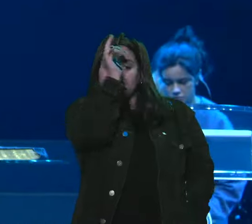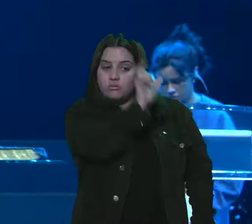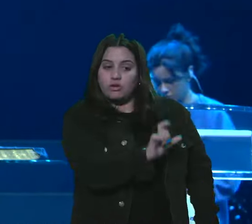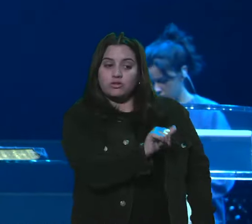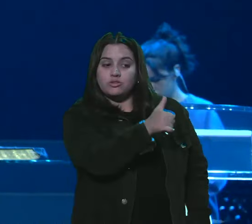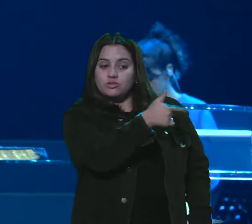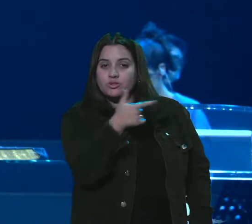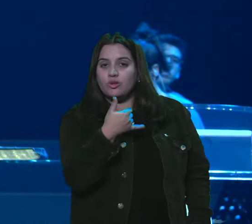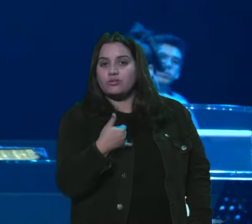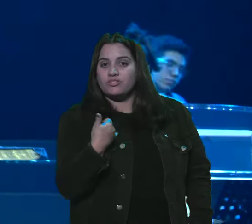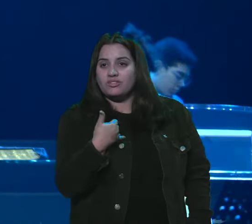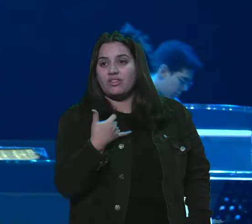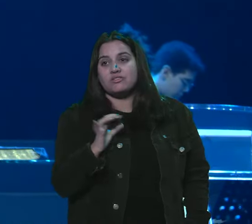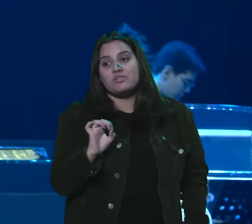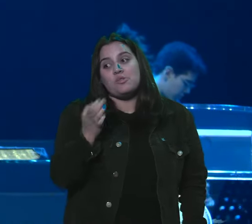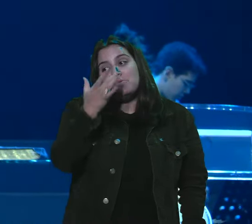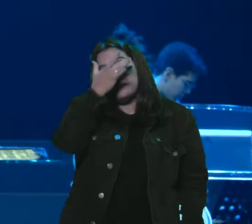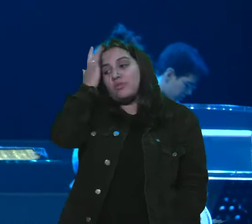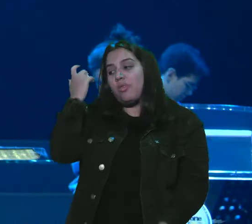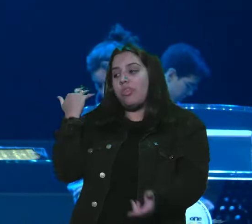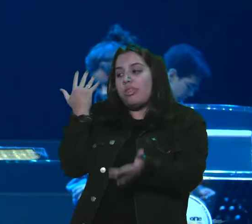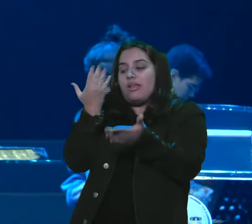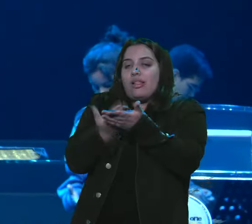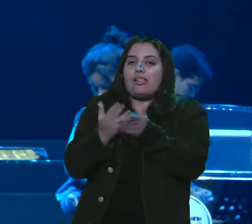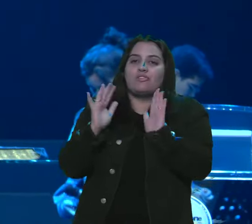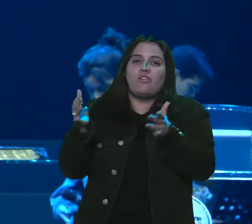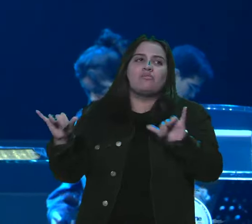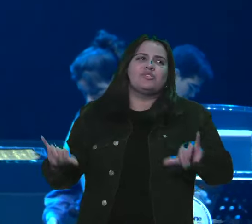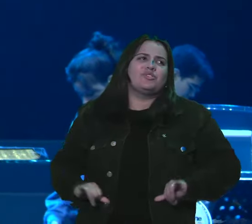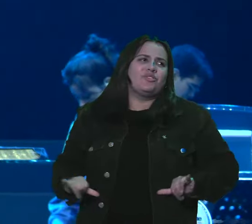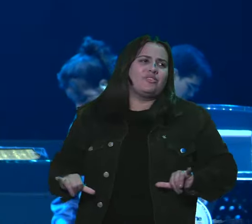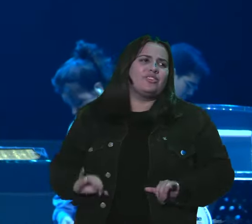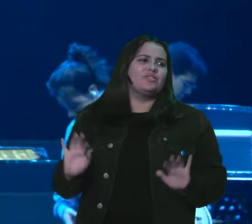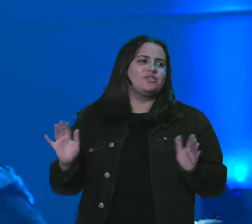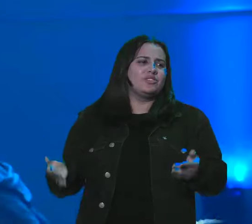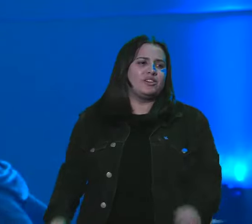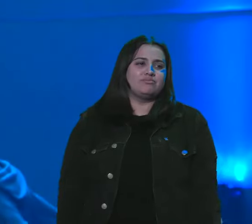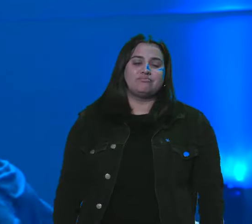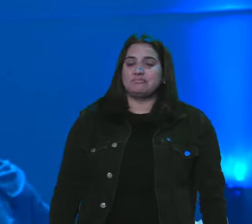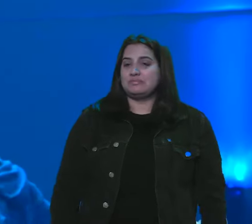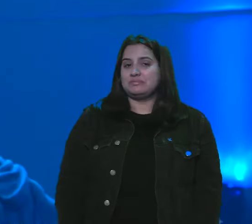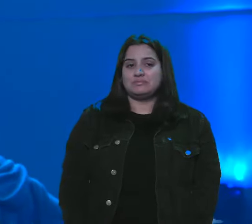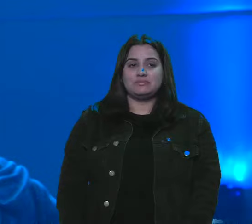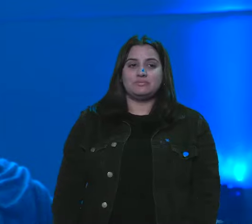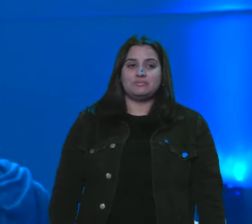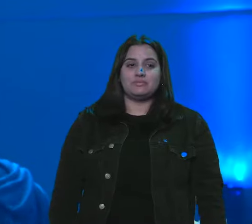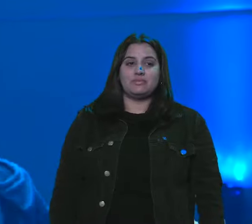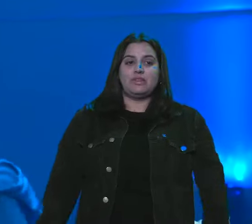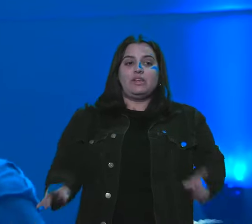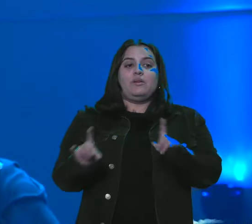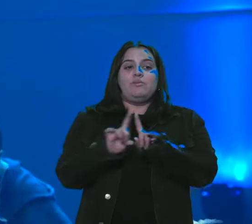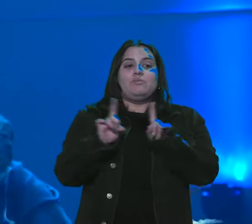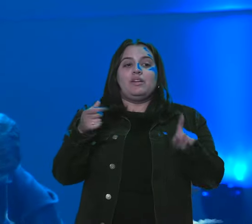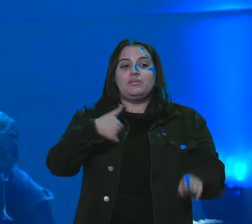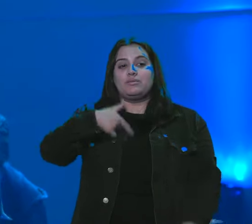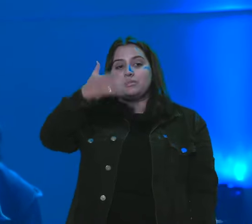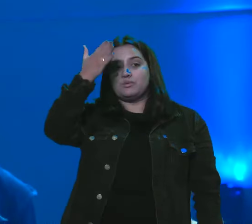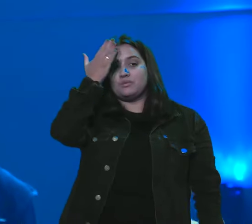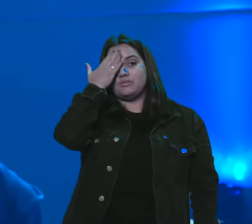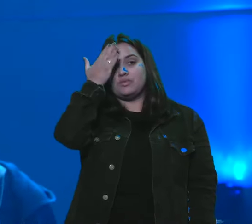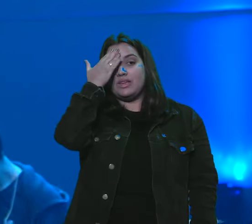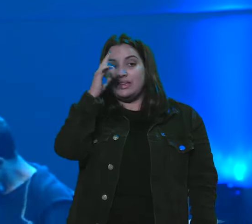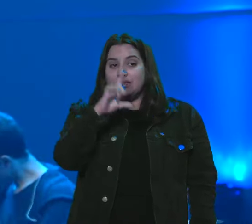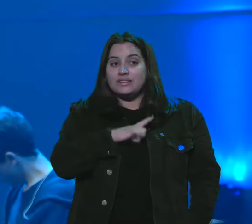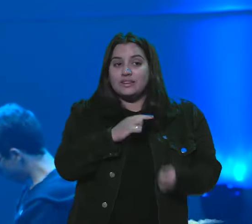anos ou pessoas que estão sofrendo há 12 anos. Eu não sei. Mas eu sei que tem coisas que só Jesus